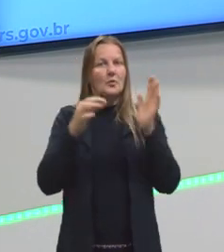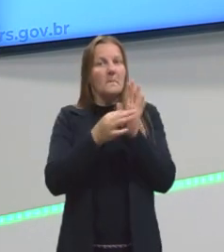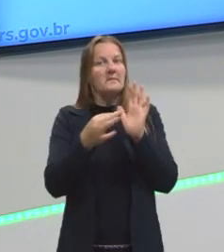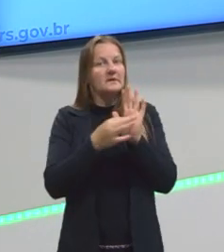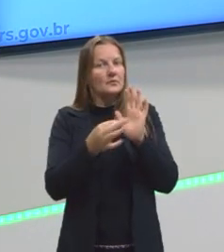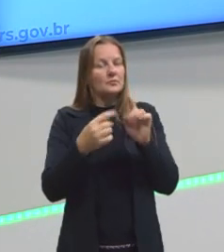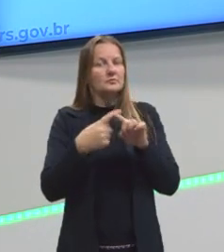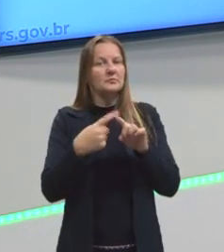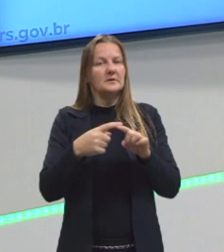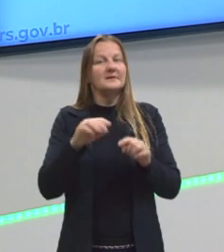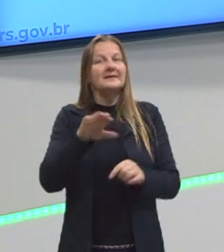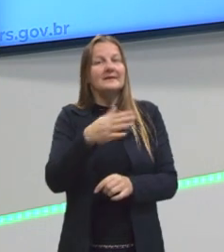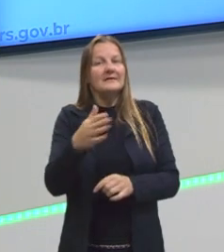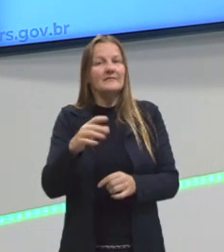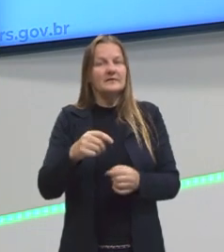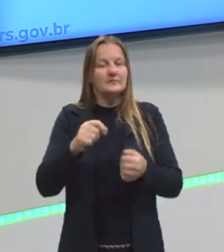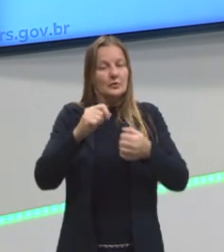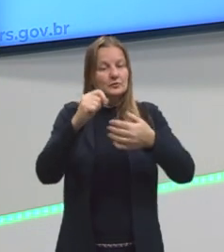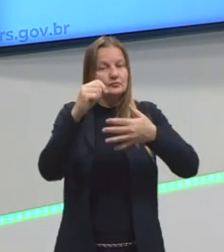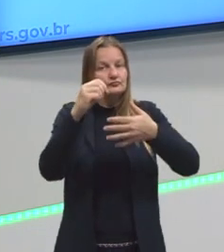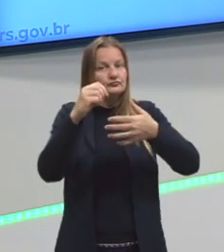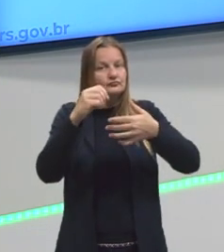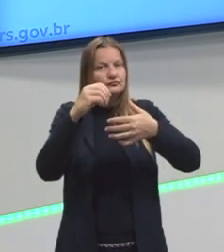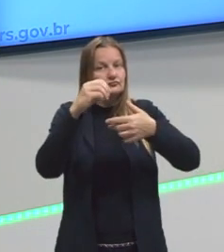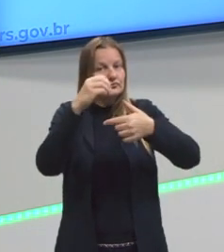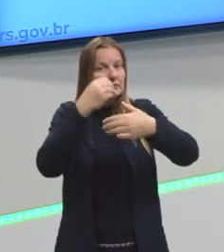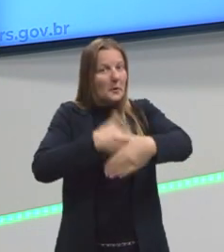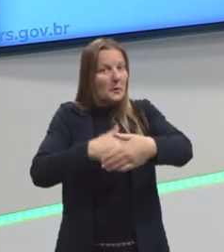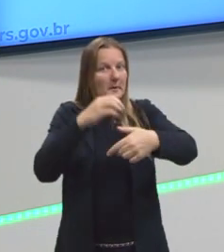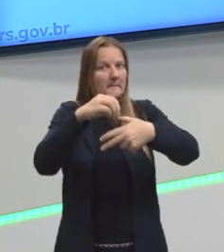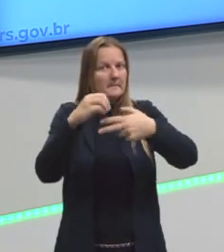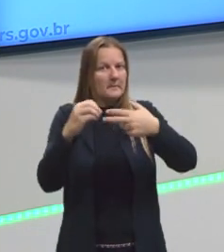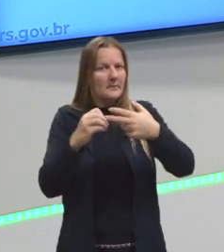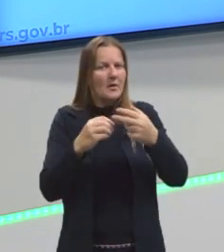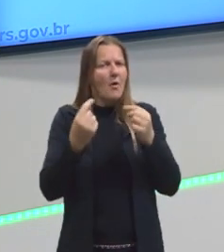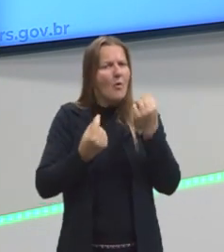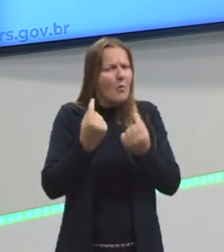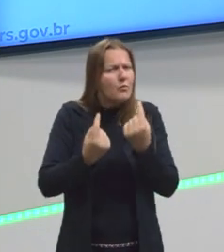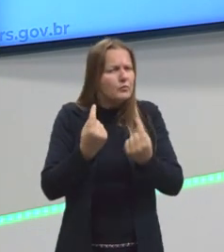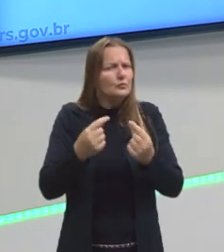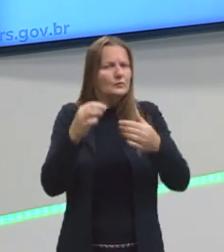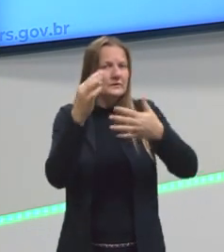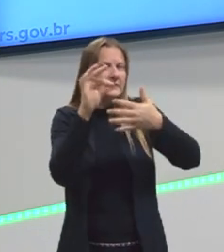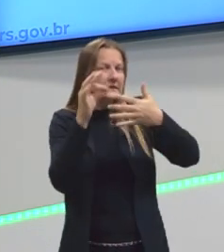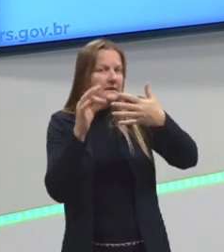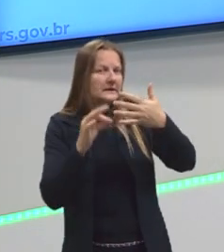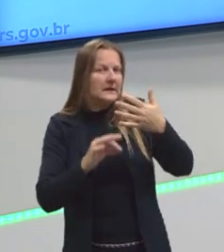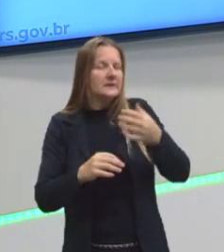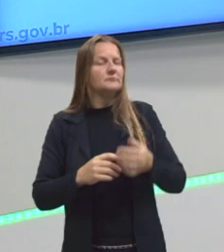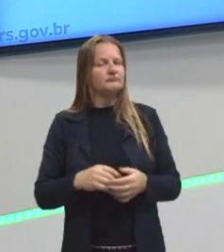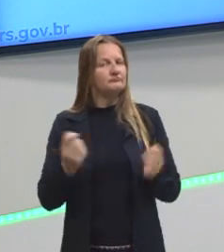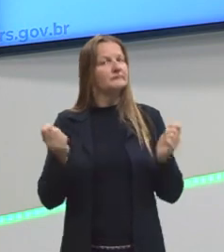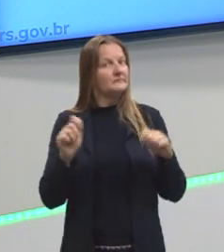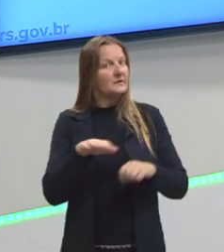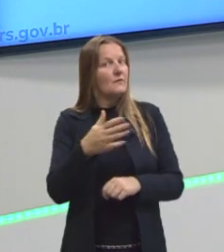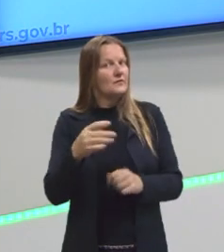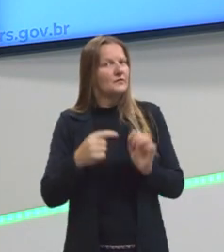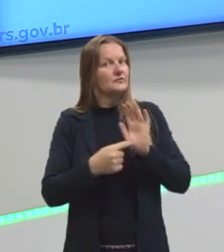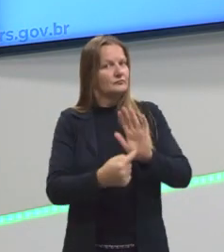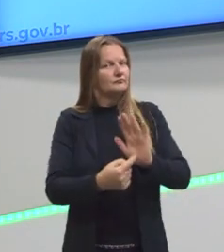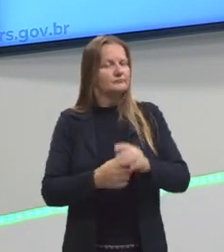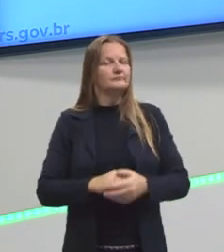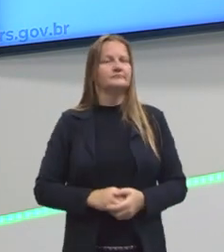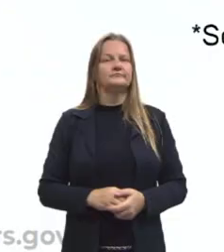em algum momento espero ter ajudado uma questão em algum algum apontamento que vai aparecer neném nesse ano sobre isso